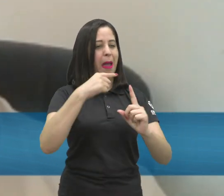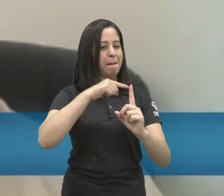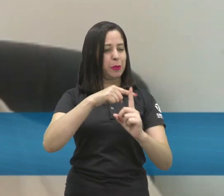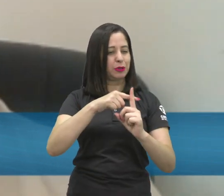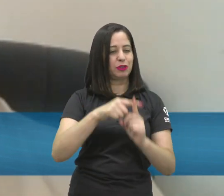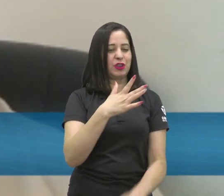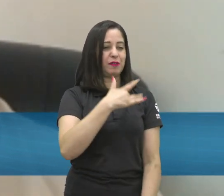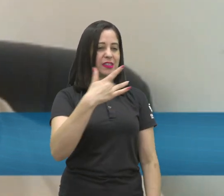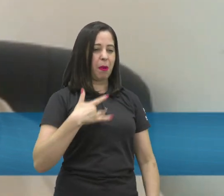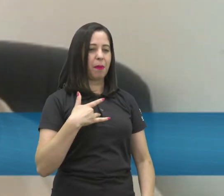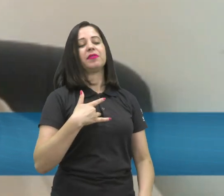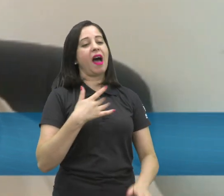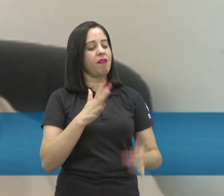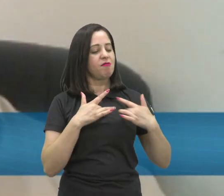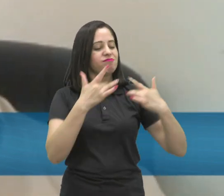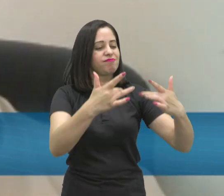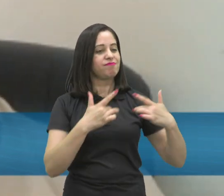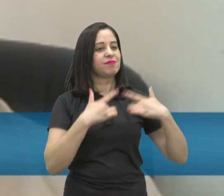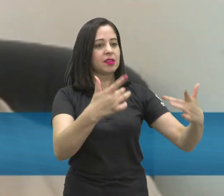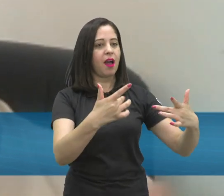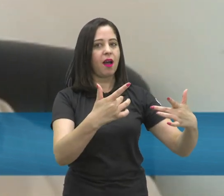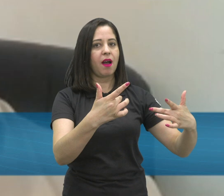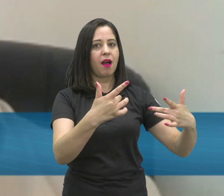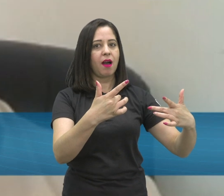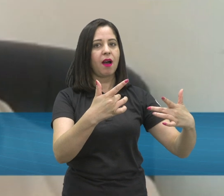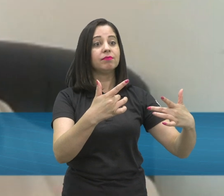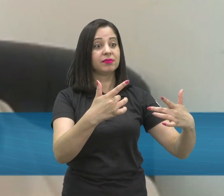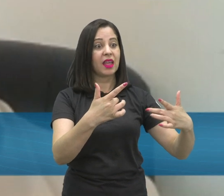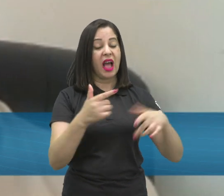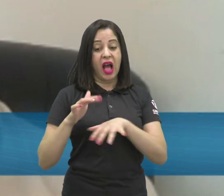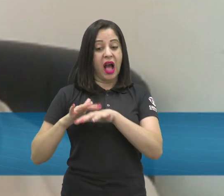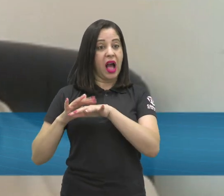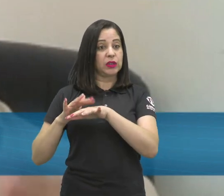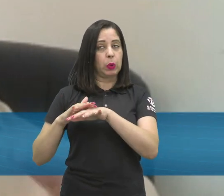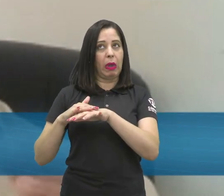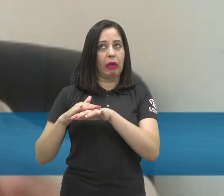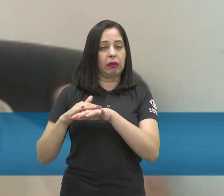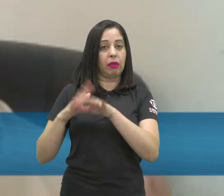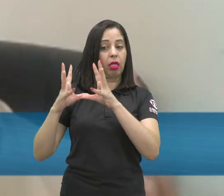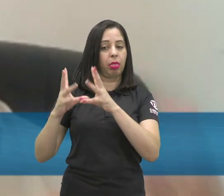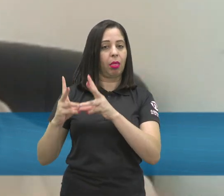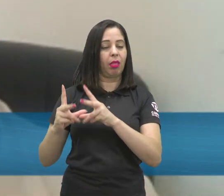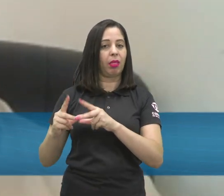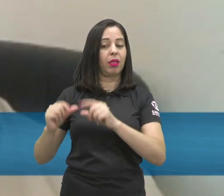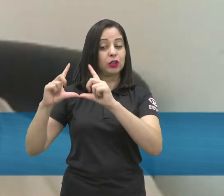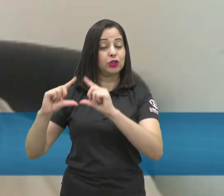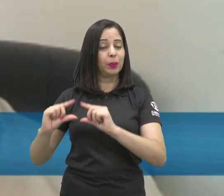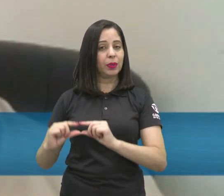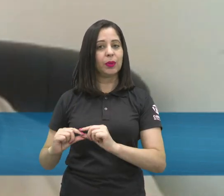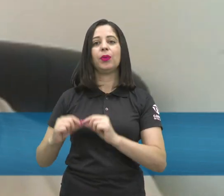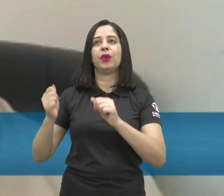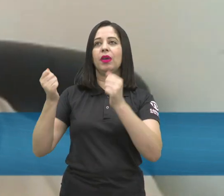saudável e solidária, isso diminui todos os processos de adoecimento emocional e diminui também todas as questões